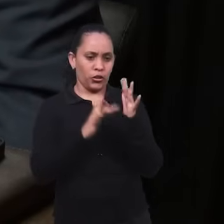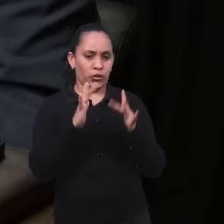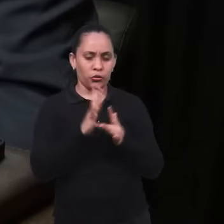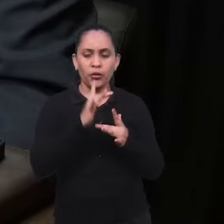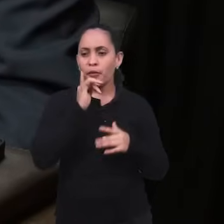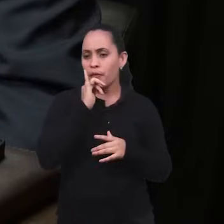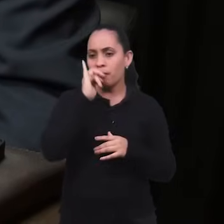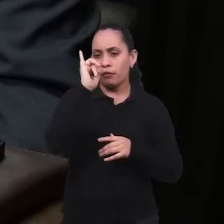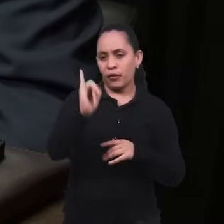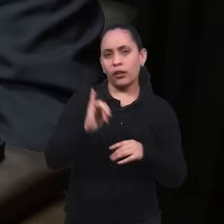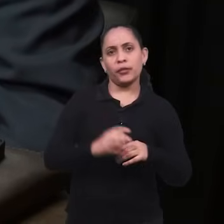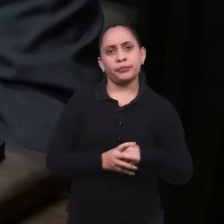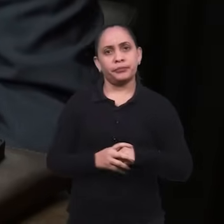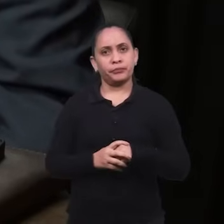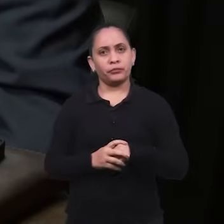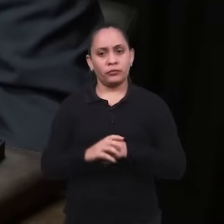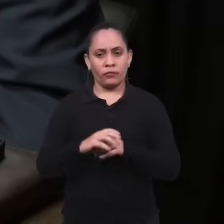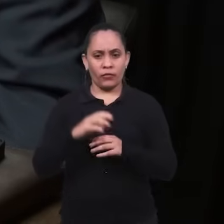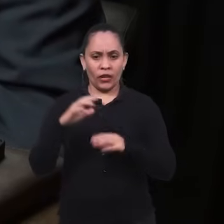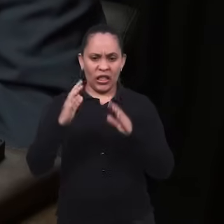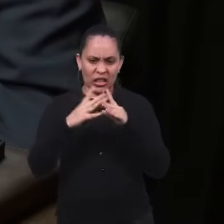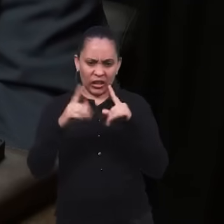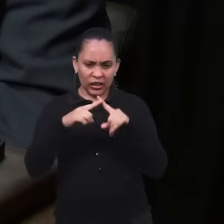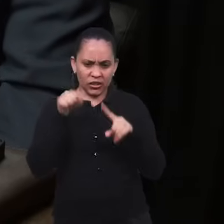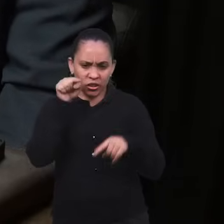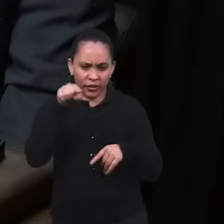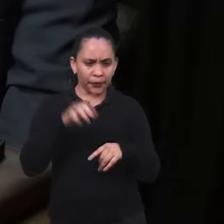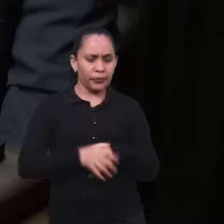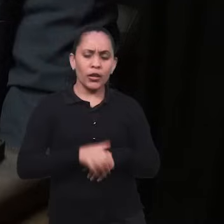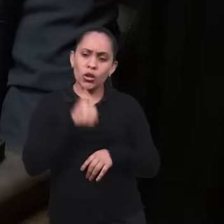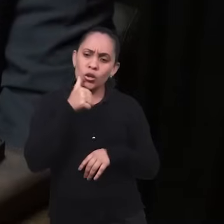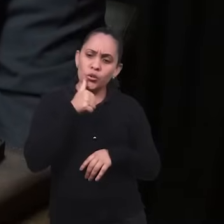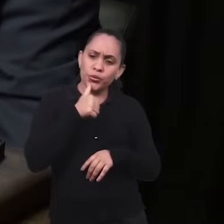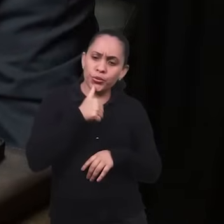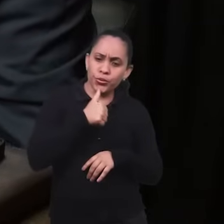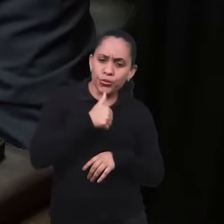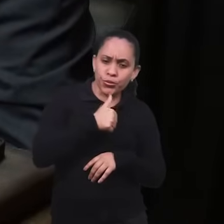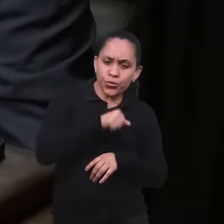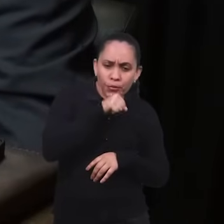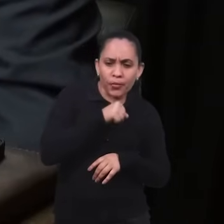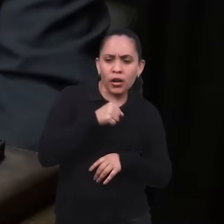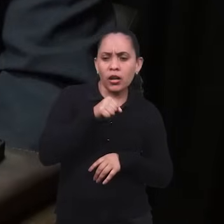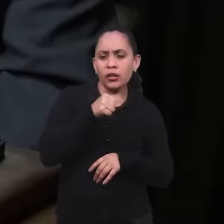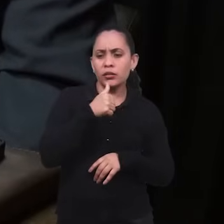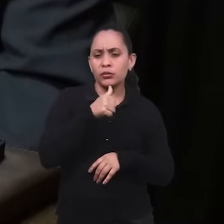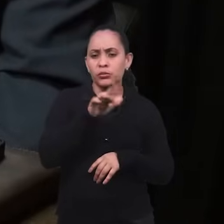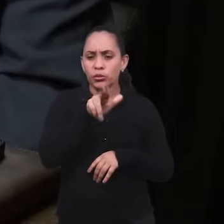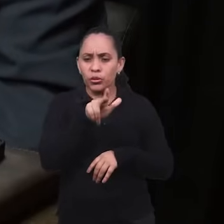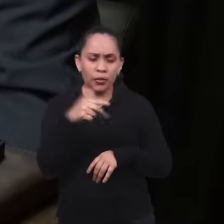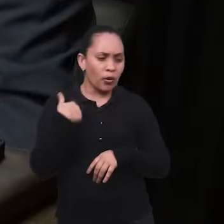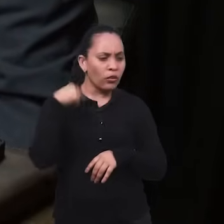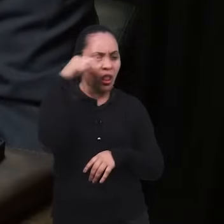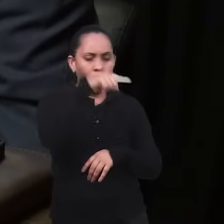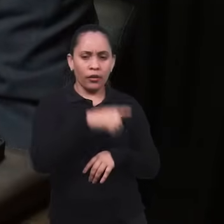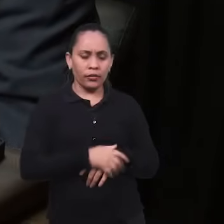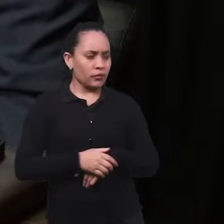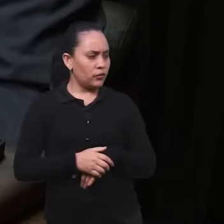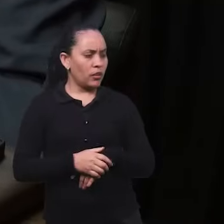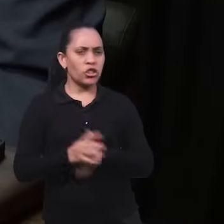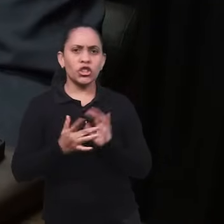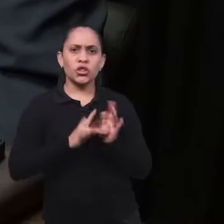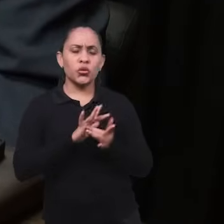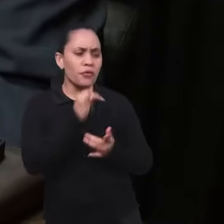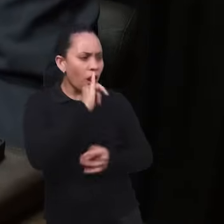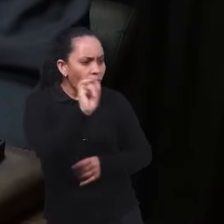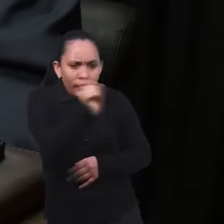estava falando ali no templo e seus irmãos, sua mãe estão lá fora. Eu falei, não, peraí, meus irmãos estão aqui,